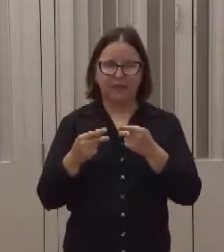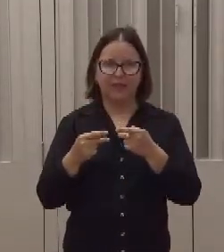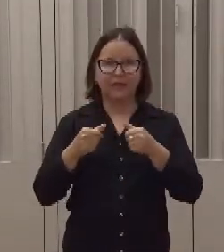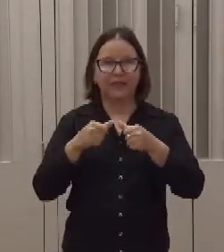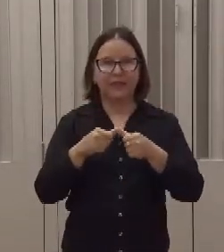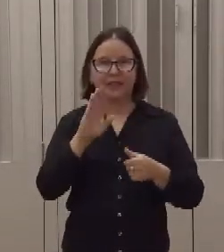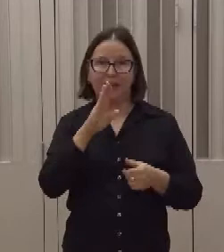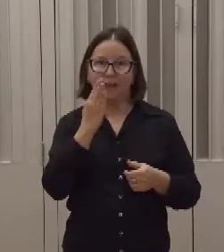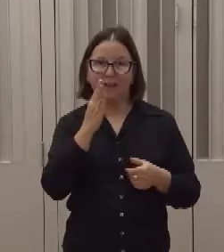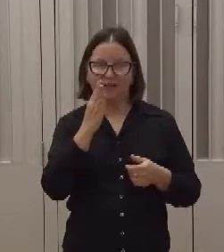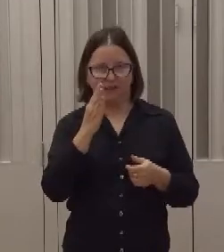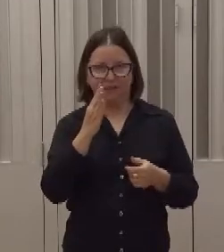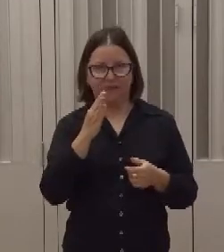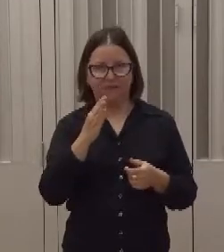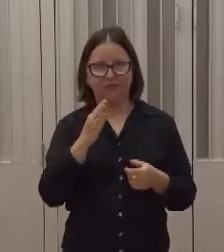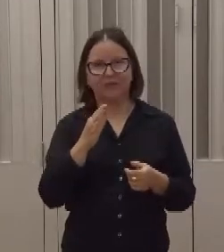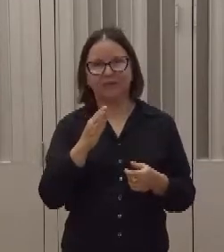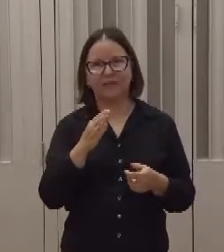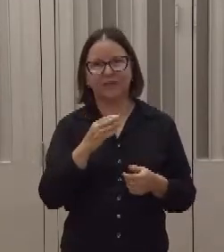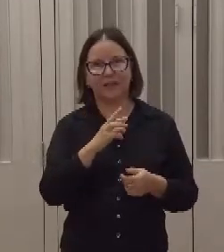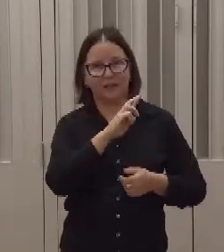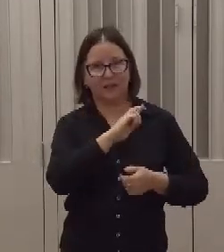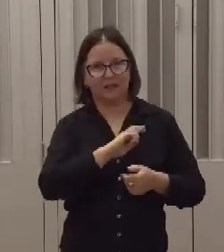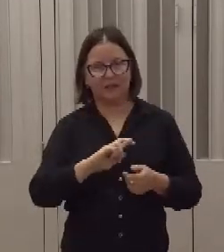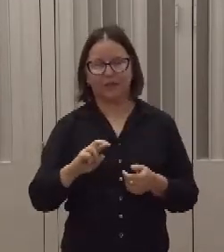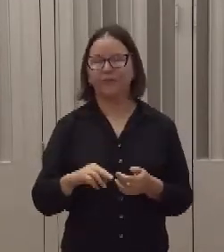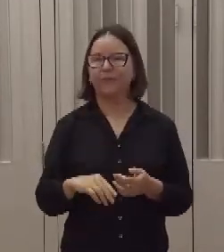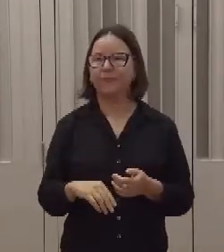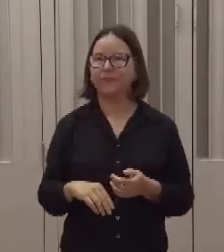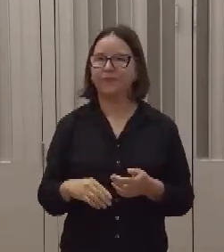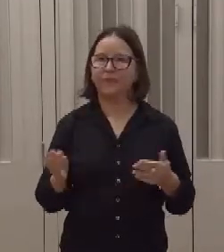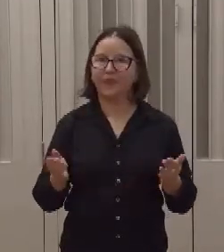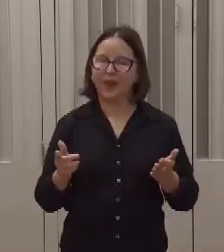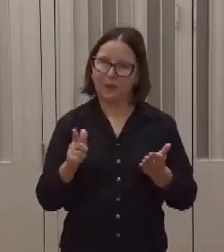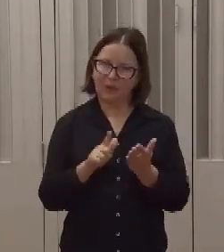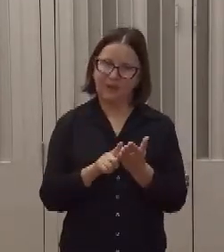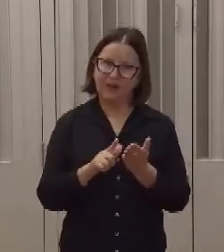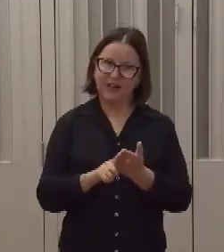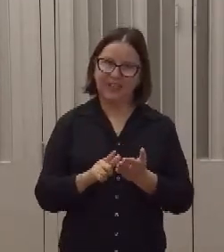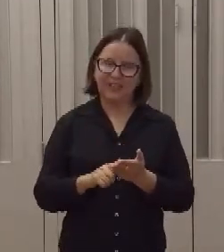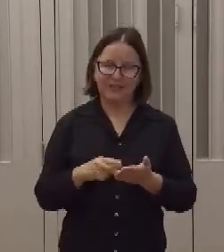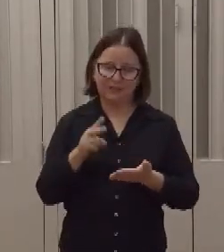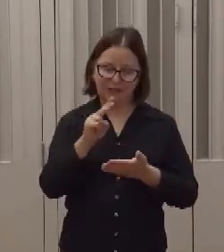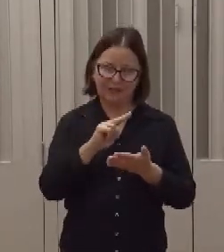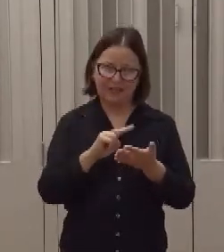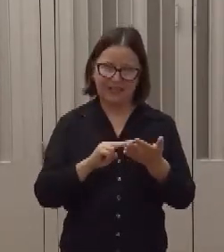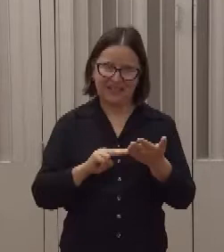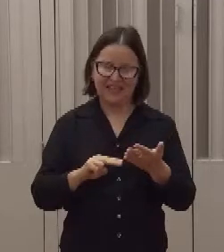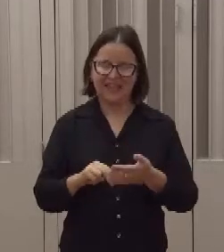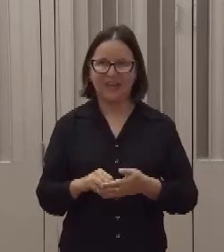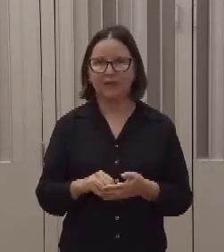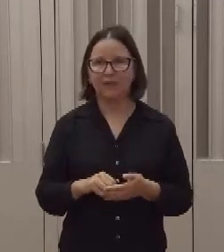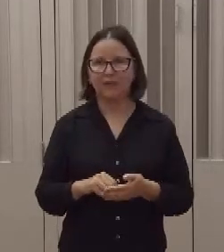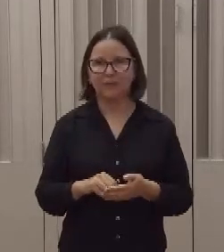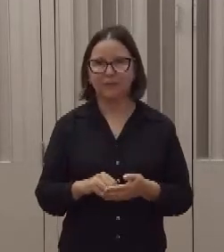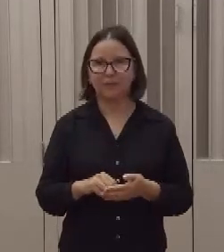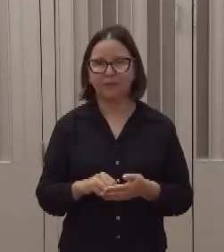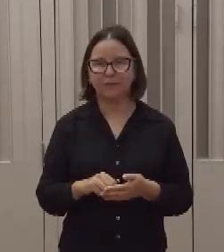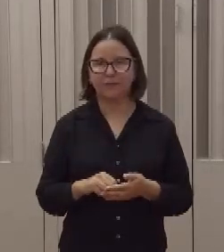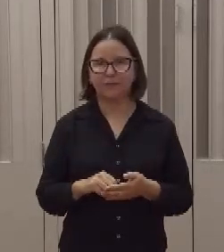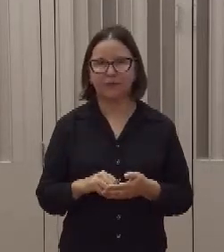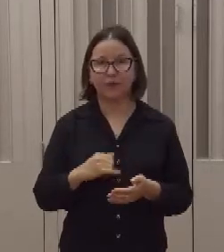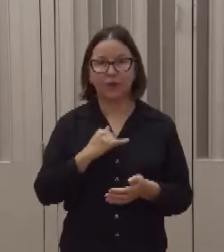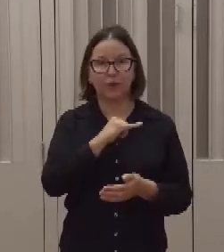doutrina. Mas voltando para o boletim agora, meus irmãos, vamos fazer a leitura. Um dos alvos de